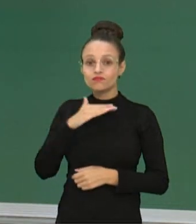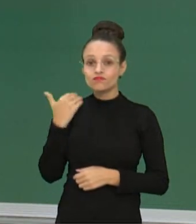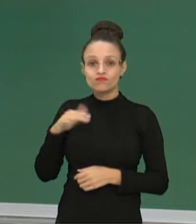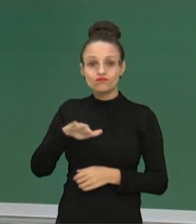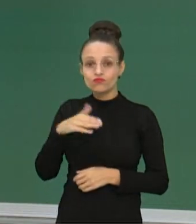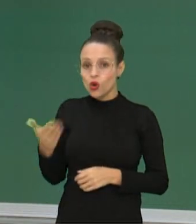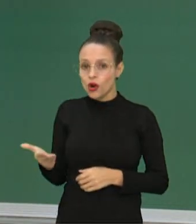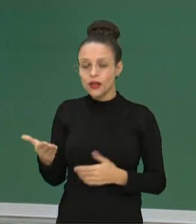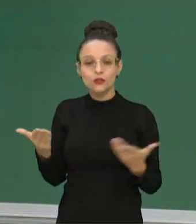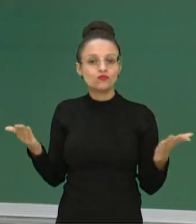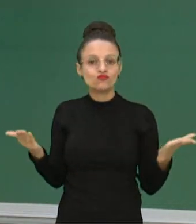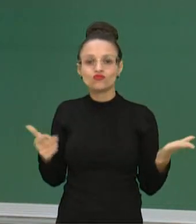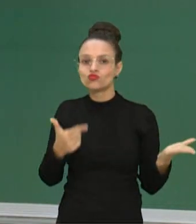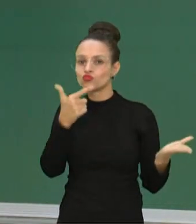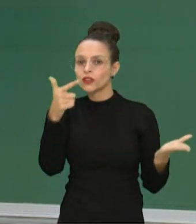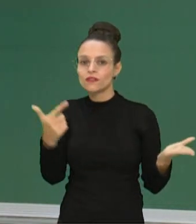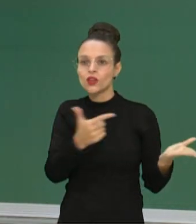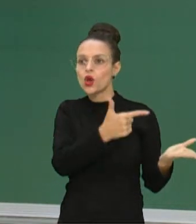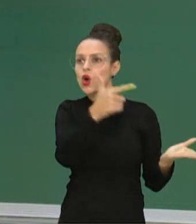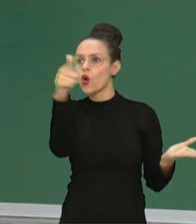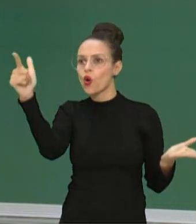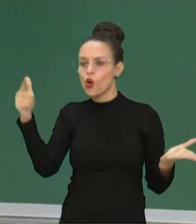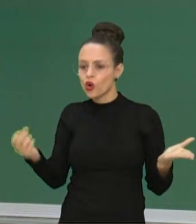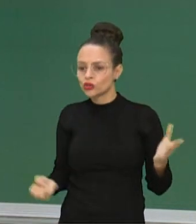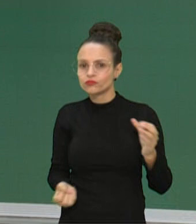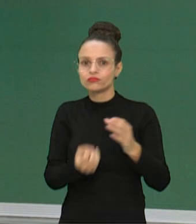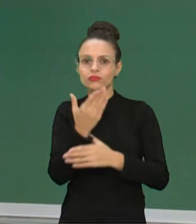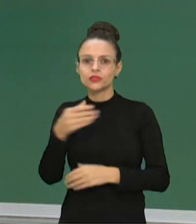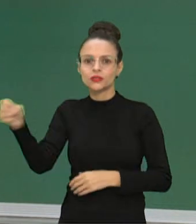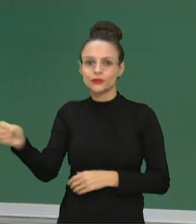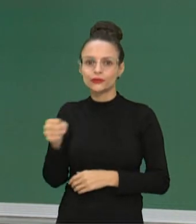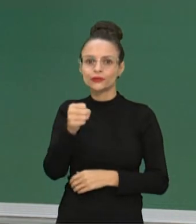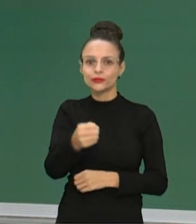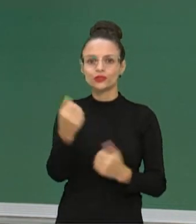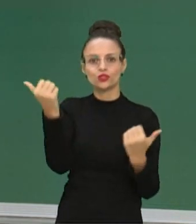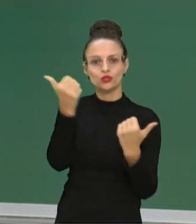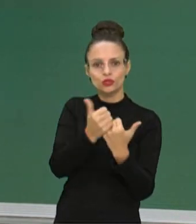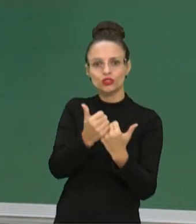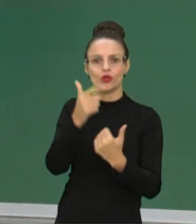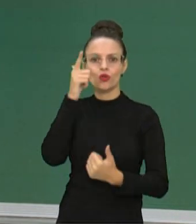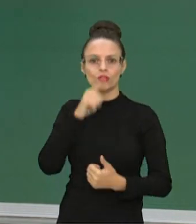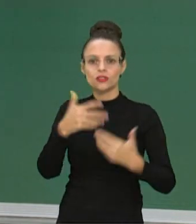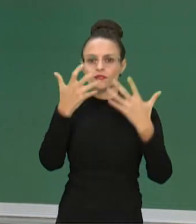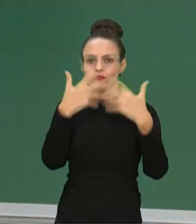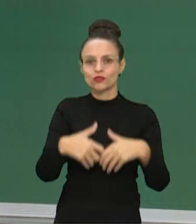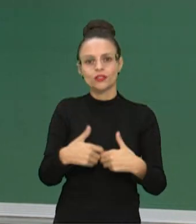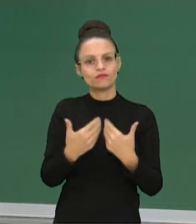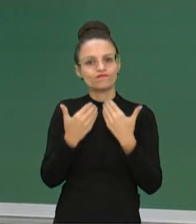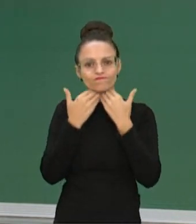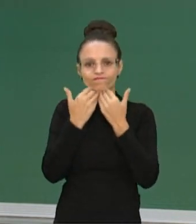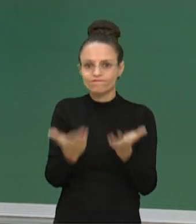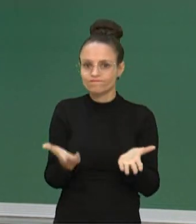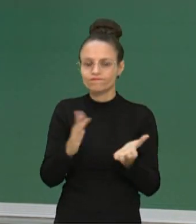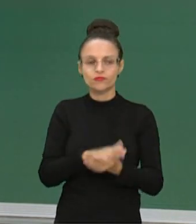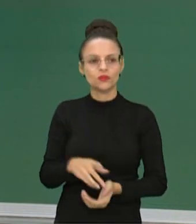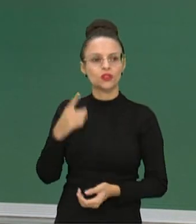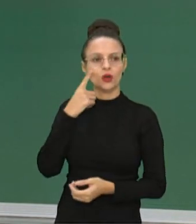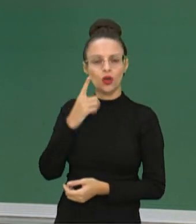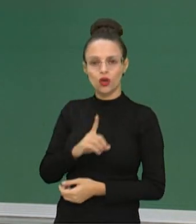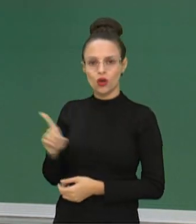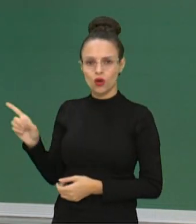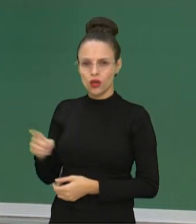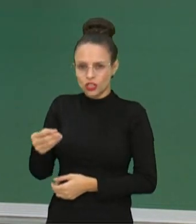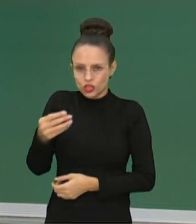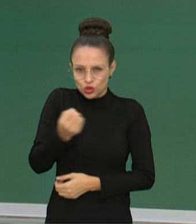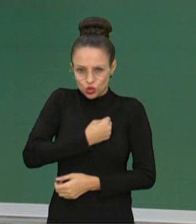não apareceu um líder que conseguisse fazer a coisa funcionar. Olha só, esses números